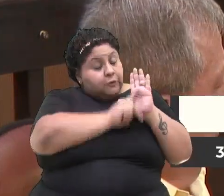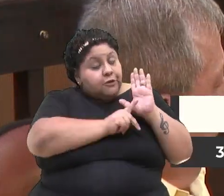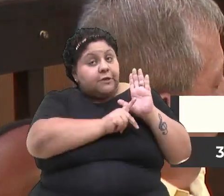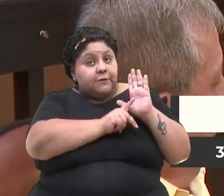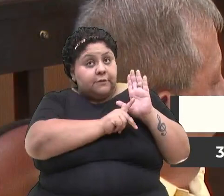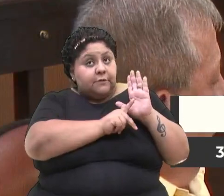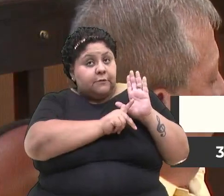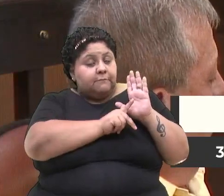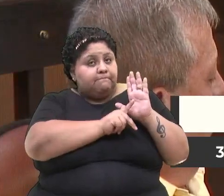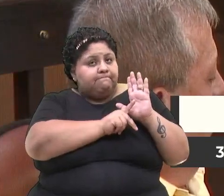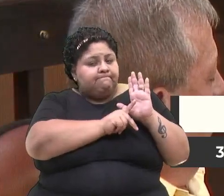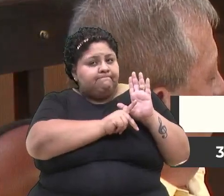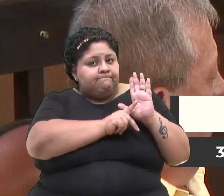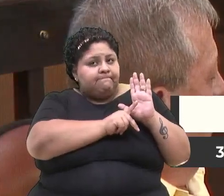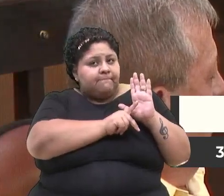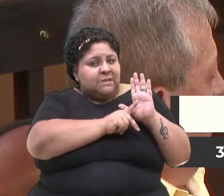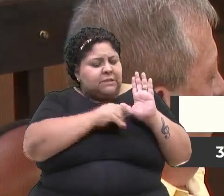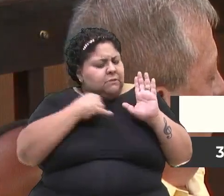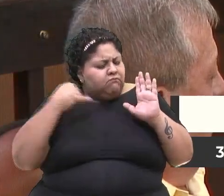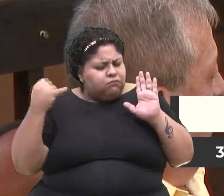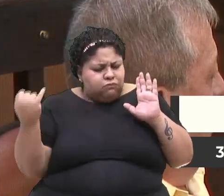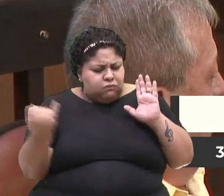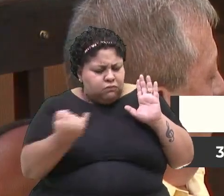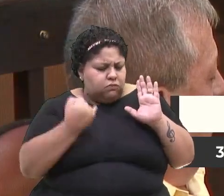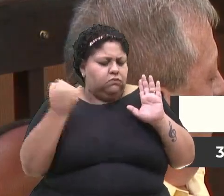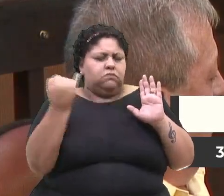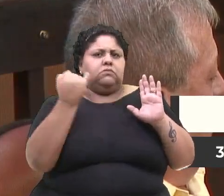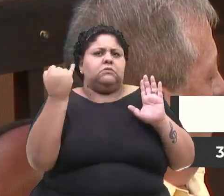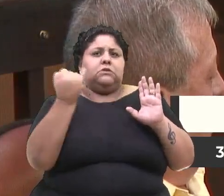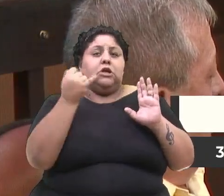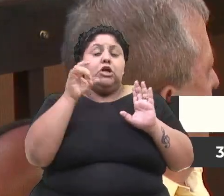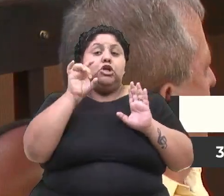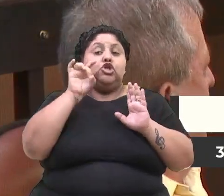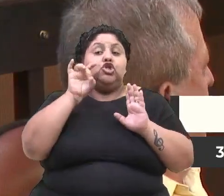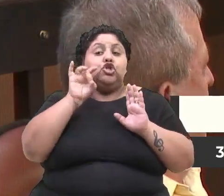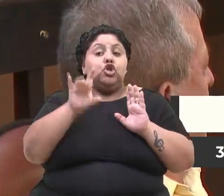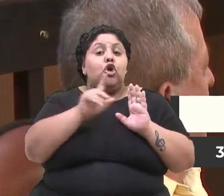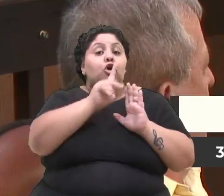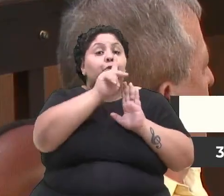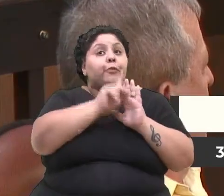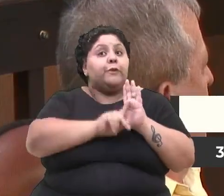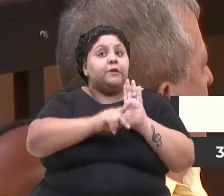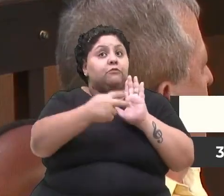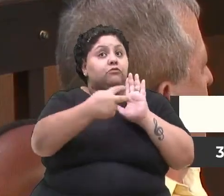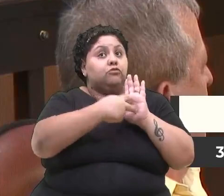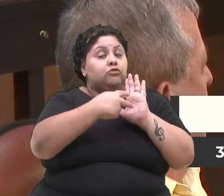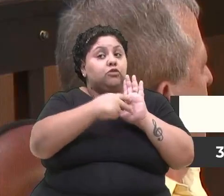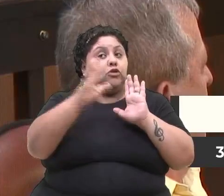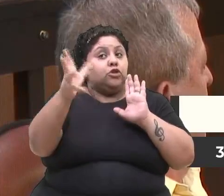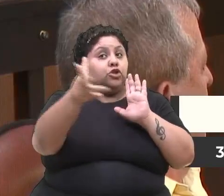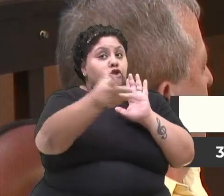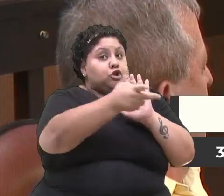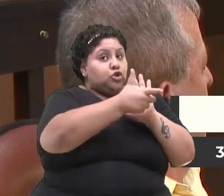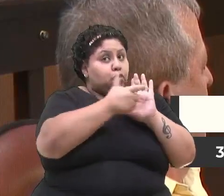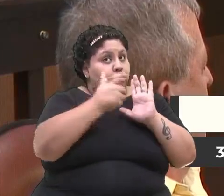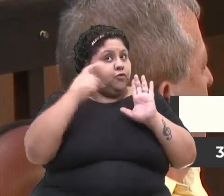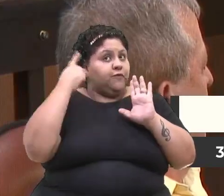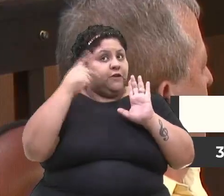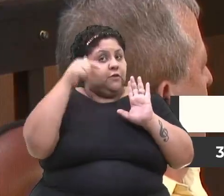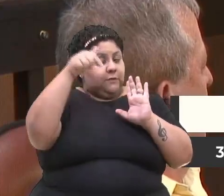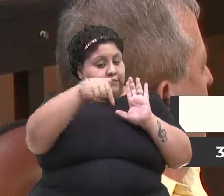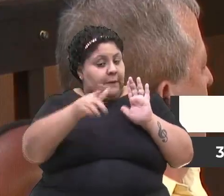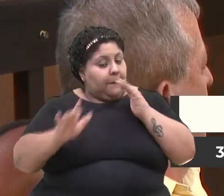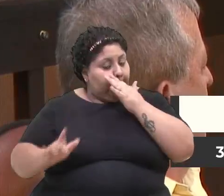é extremamente importante, só que é um projeto que eu quero chamar a atenção de todos os nobres pares dessa